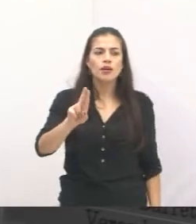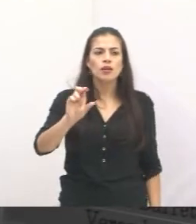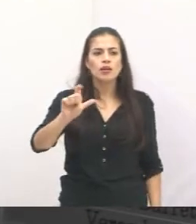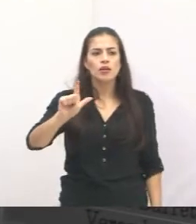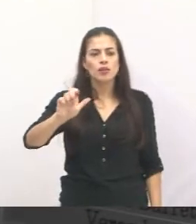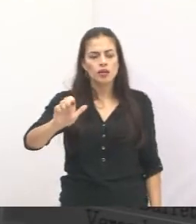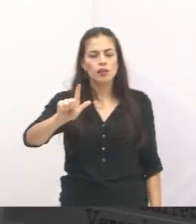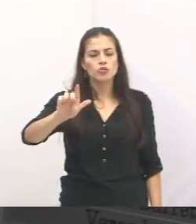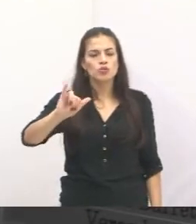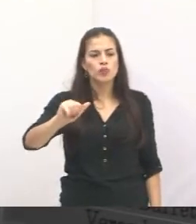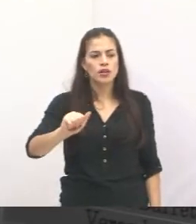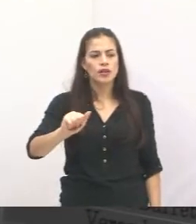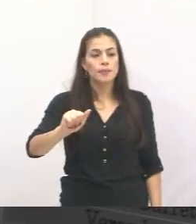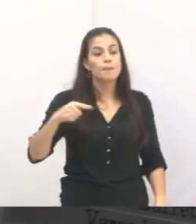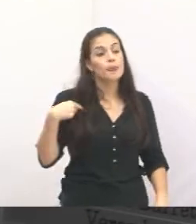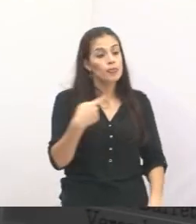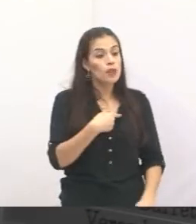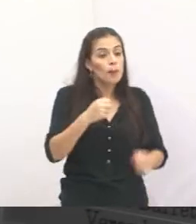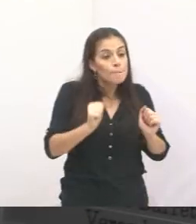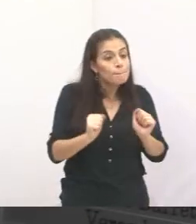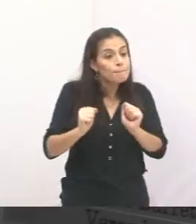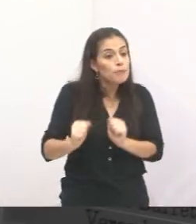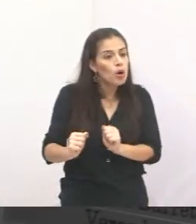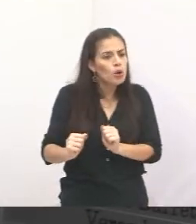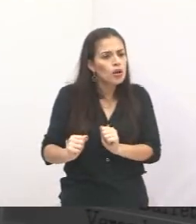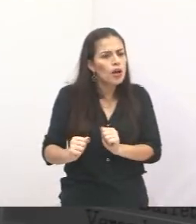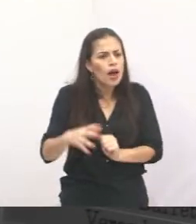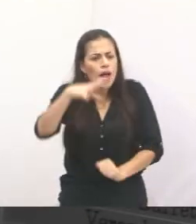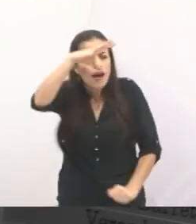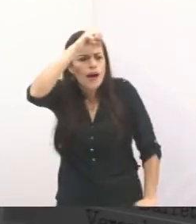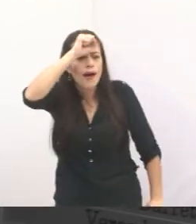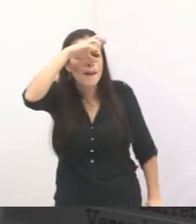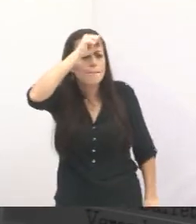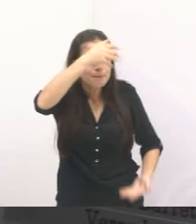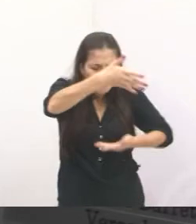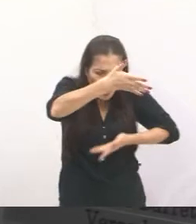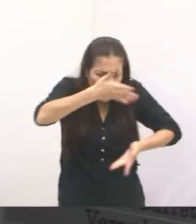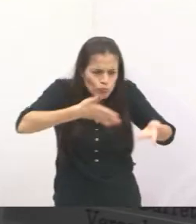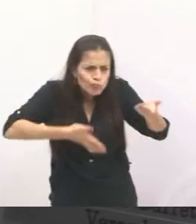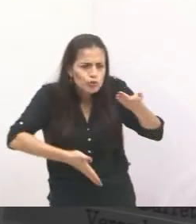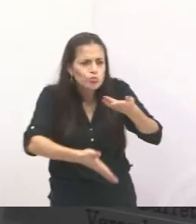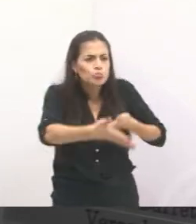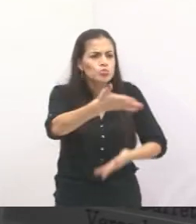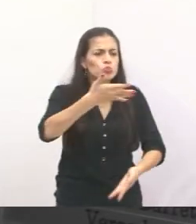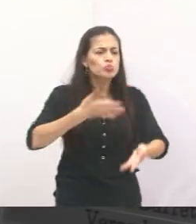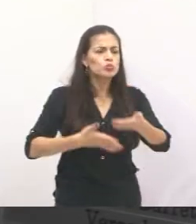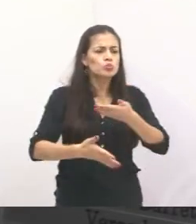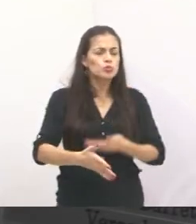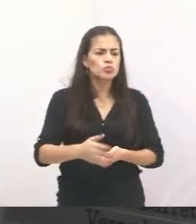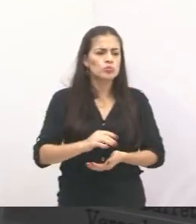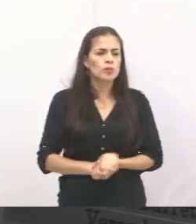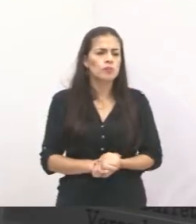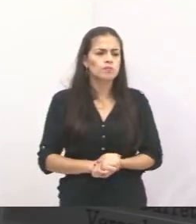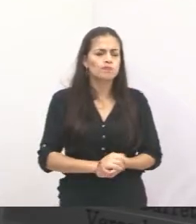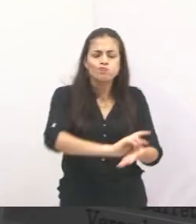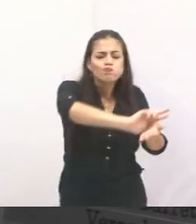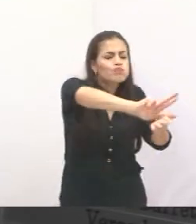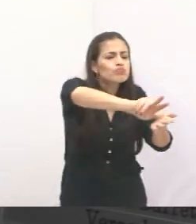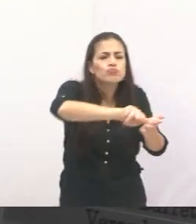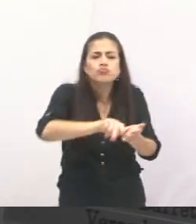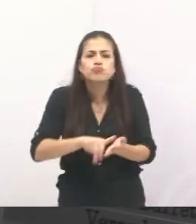que nós pudemos aprender juntos, como eu já disse aí nessa tribuna. Nós tocamos em vários